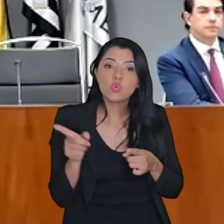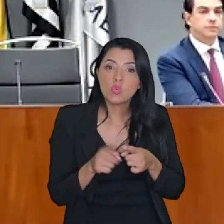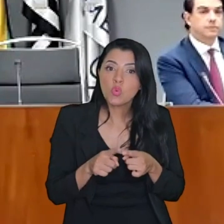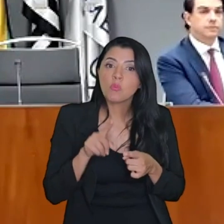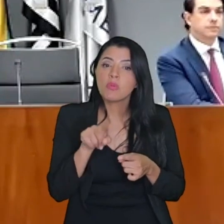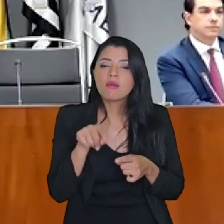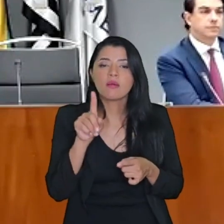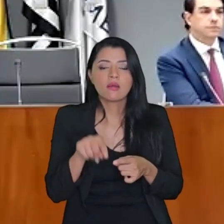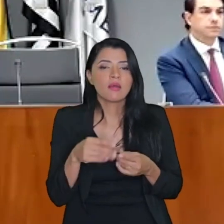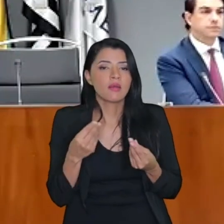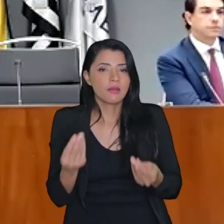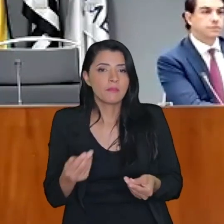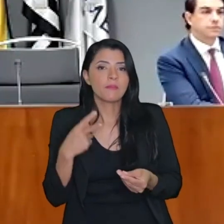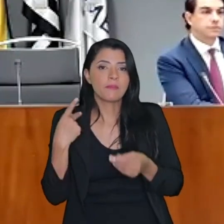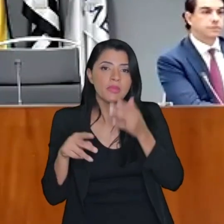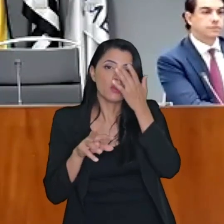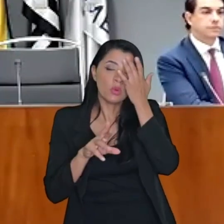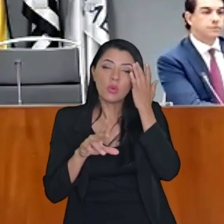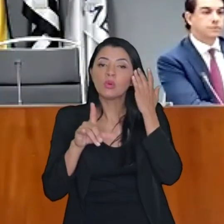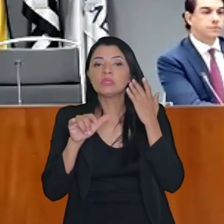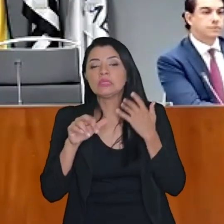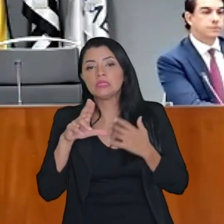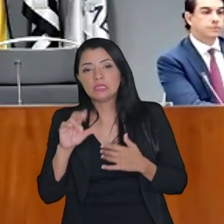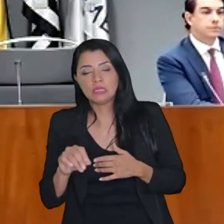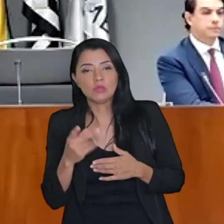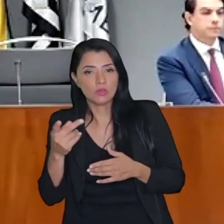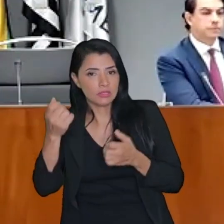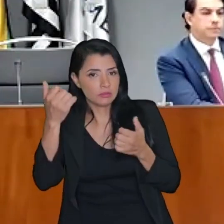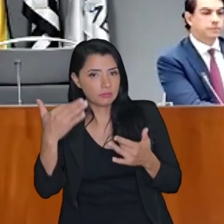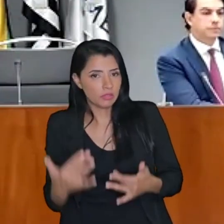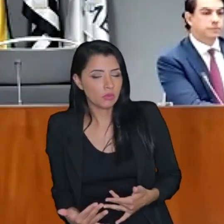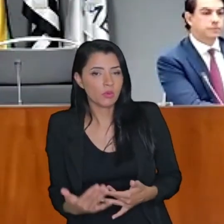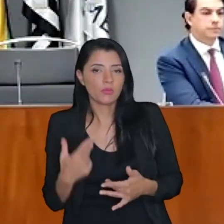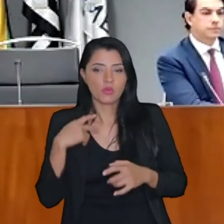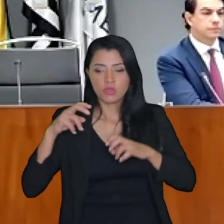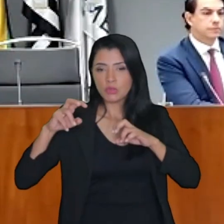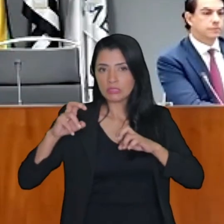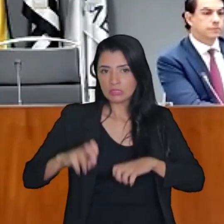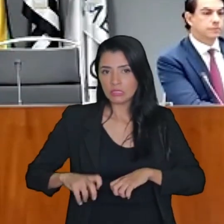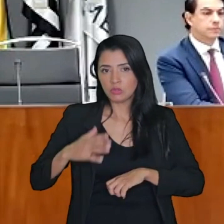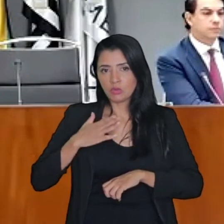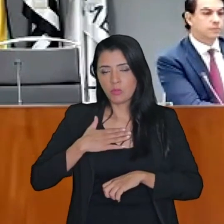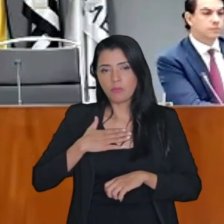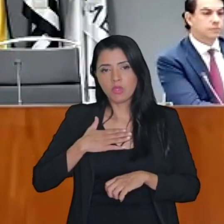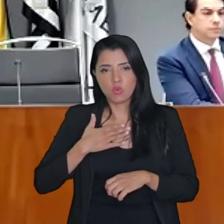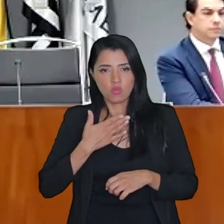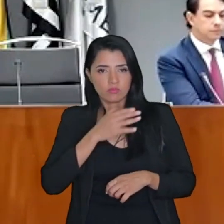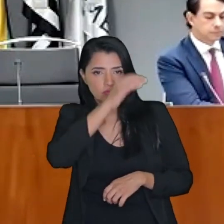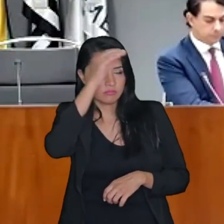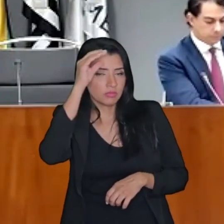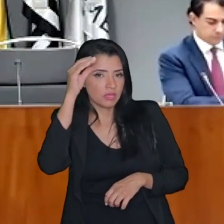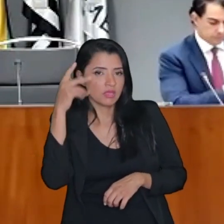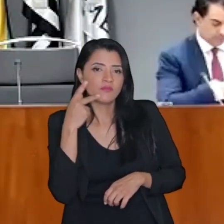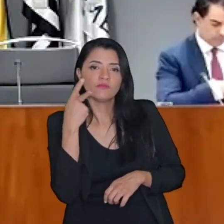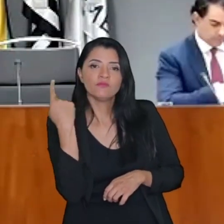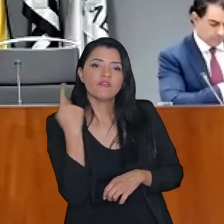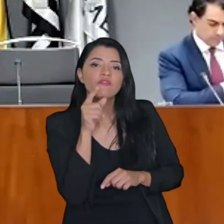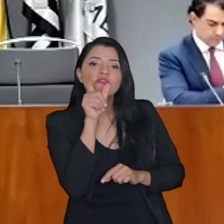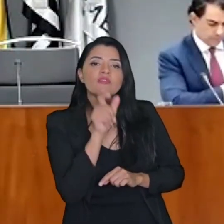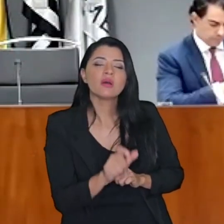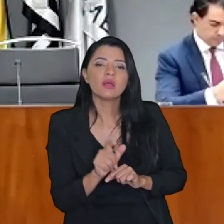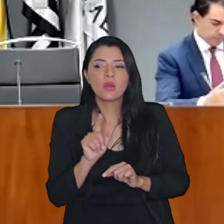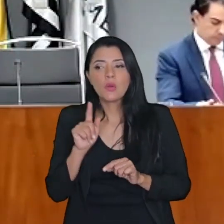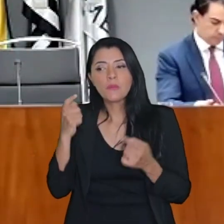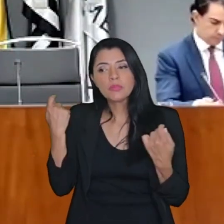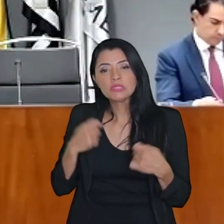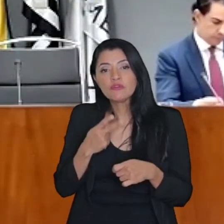ser tangenciado pelo Rodrigo, era a questão do escopo. Quando eu sento com o meu cliente para fazer uma colaboração, ele vai falar sobre o quê? Ele